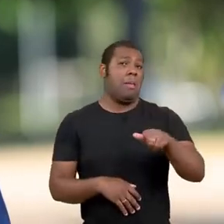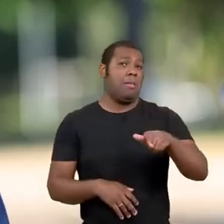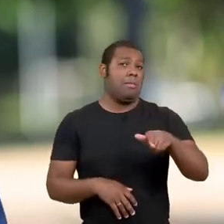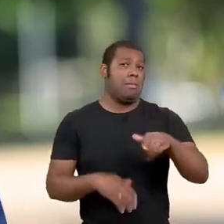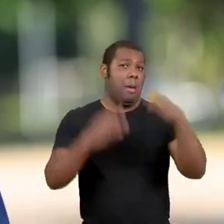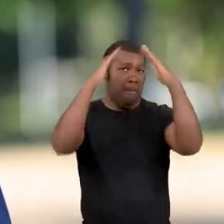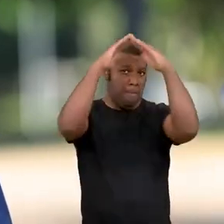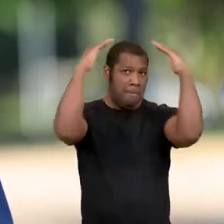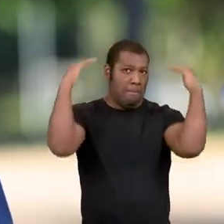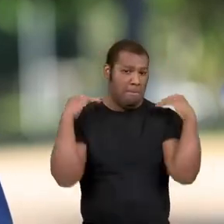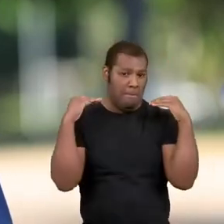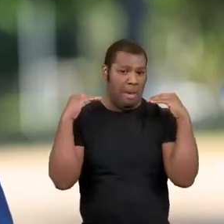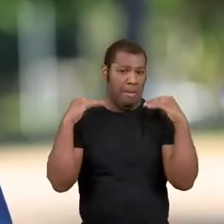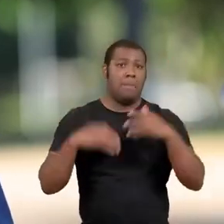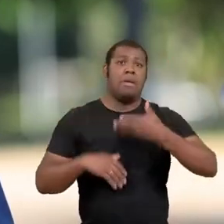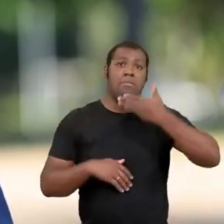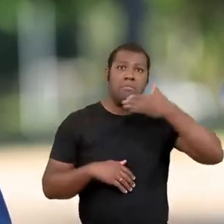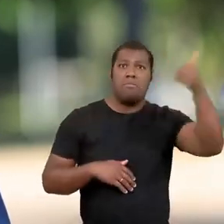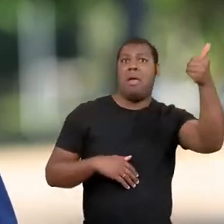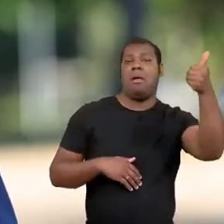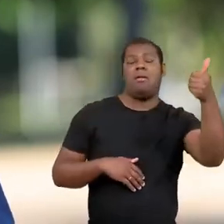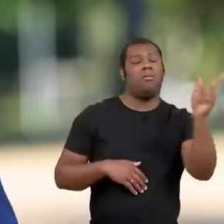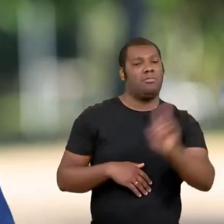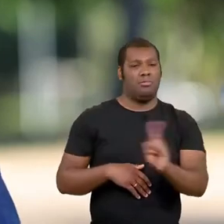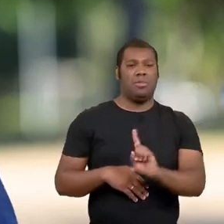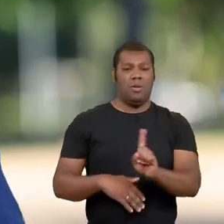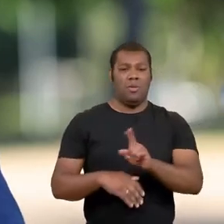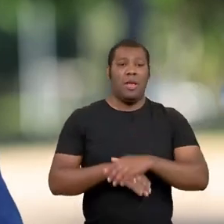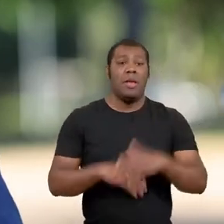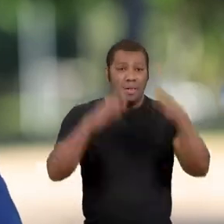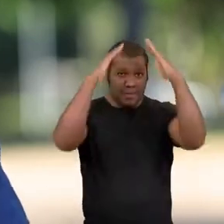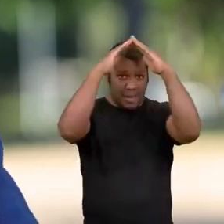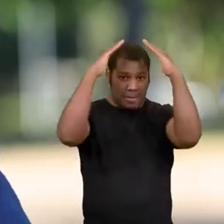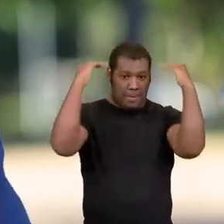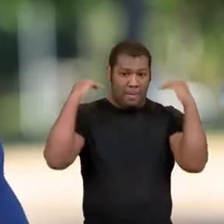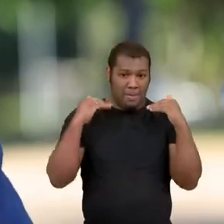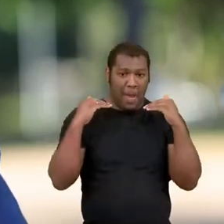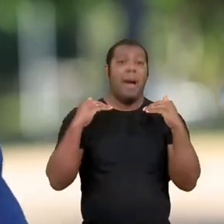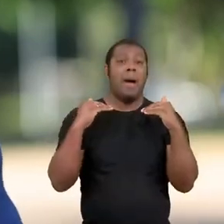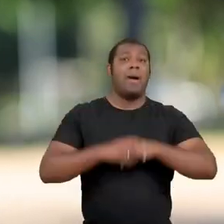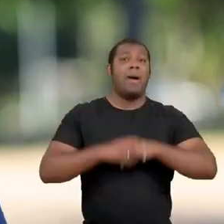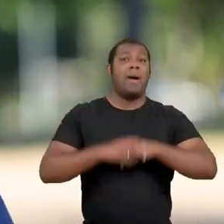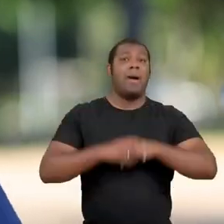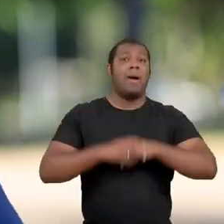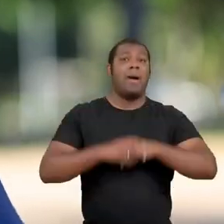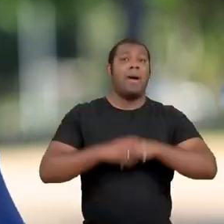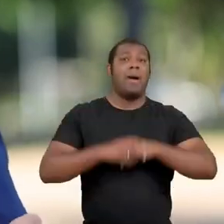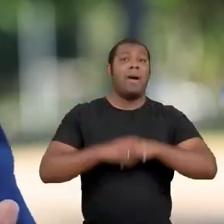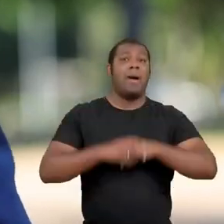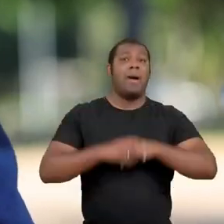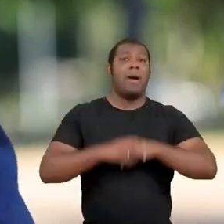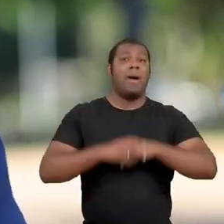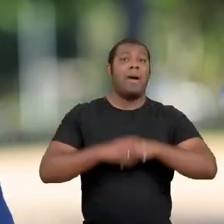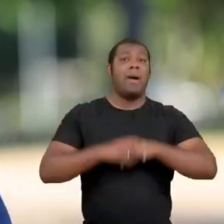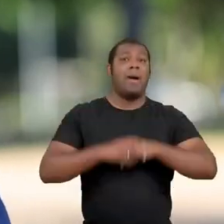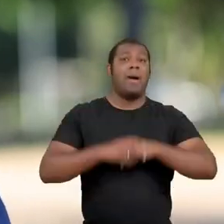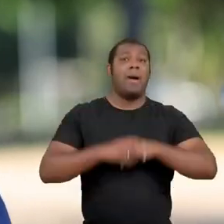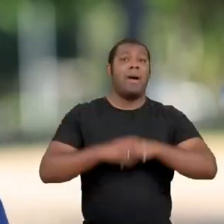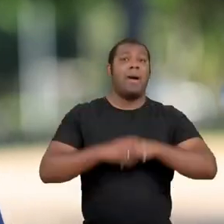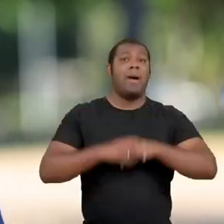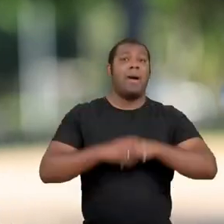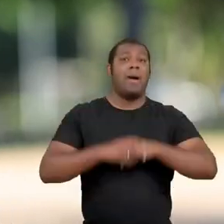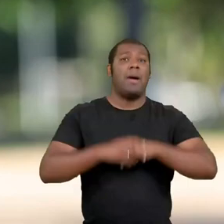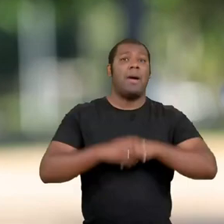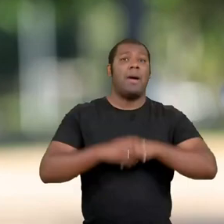de forma inequívoca é o Papa mais comprometido com o povo humilde do mundo a ele do trabalho de base dele na Argentina